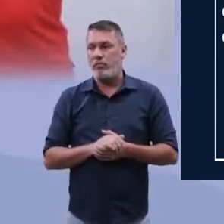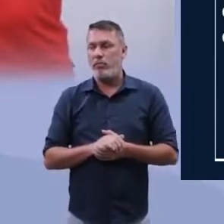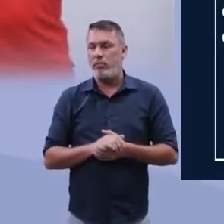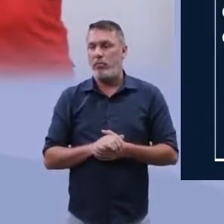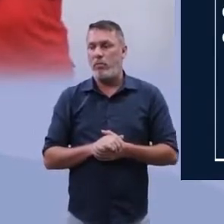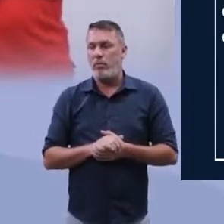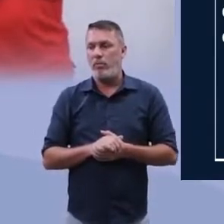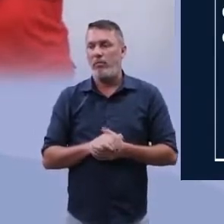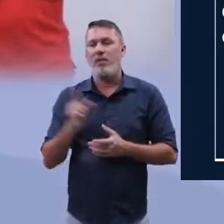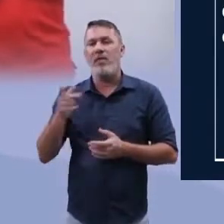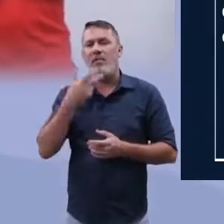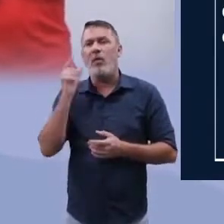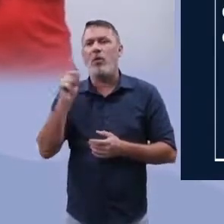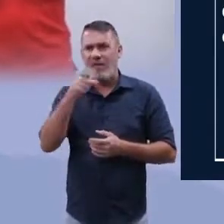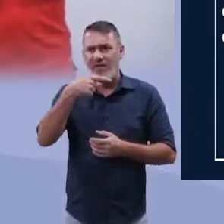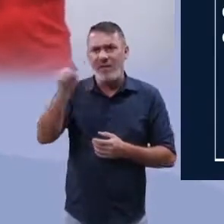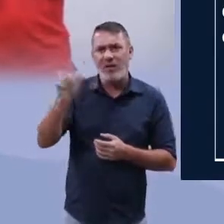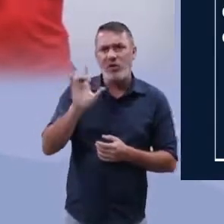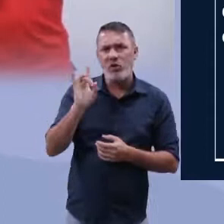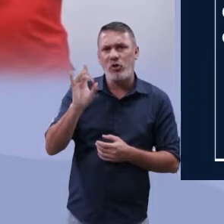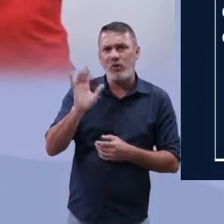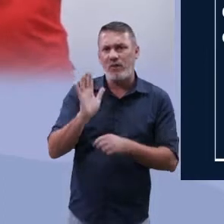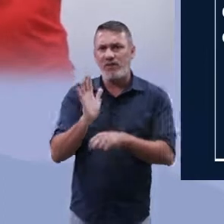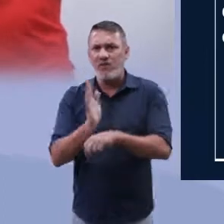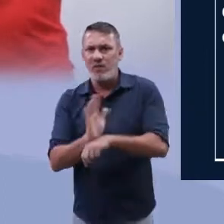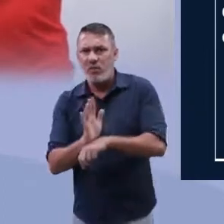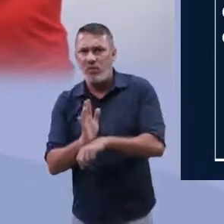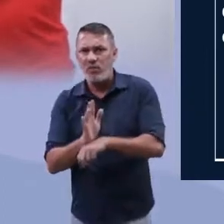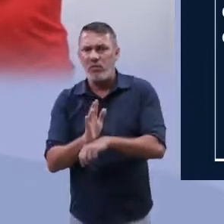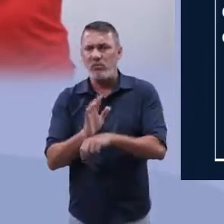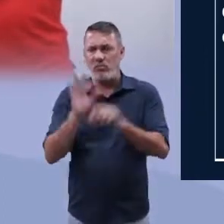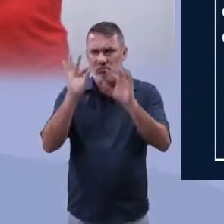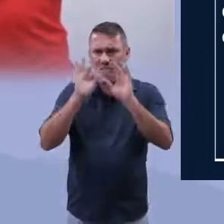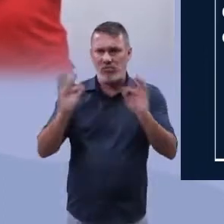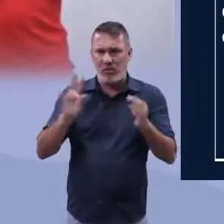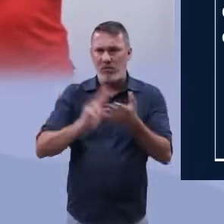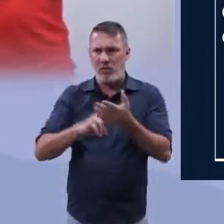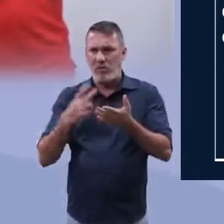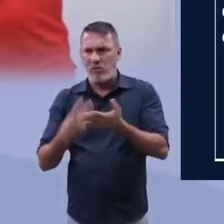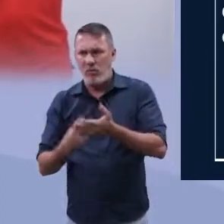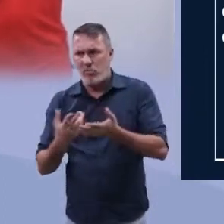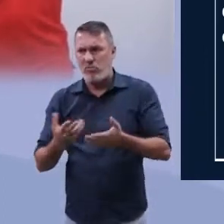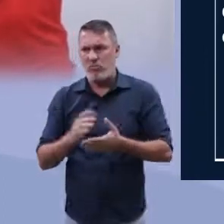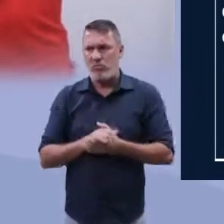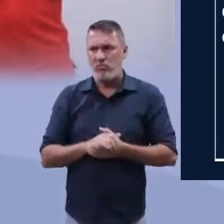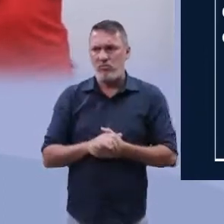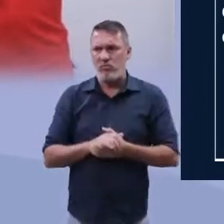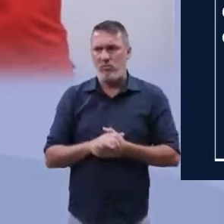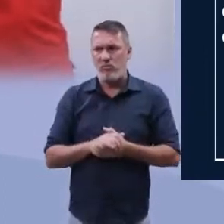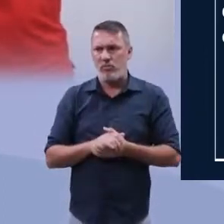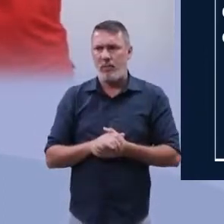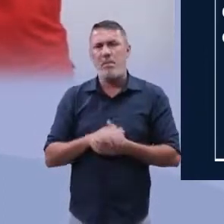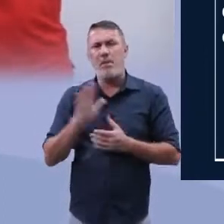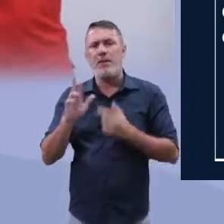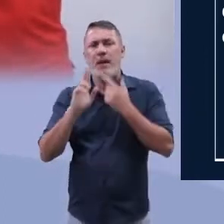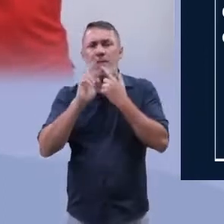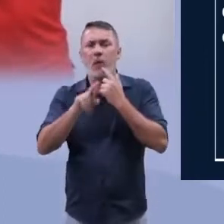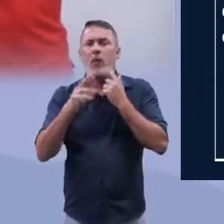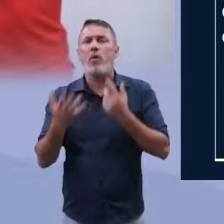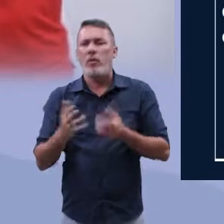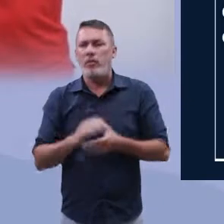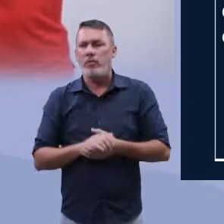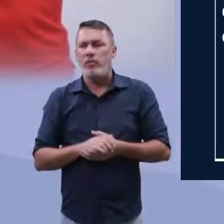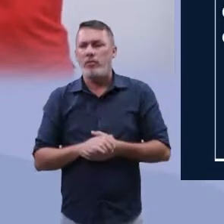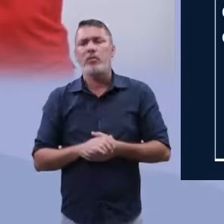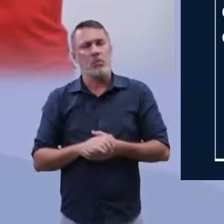Um convite não, no caso assim, você vai assistir filme sozinho. Então, will you go to the movies? Are you going to the movies? Mas